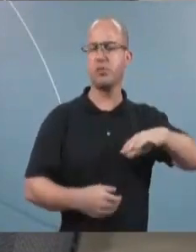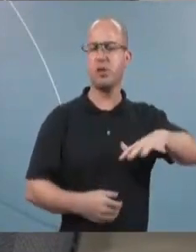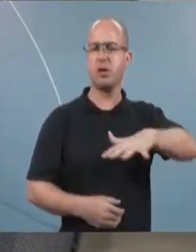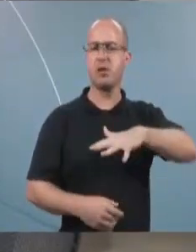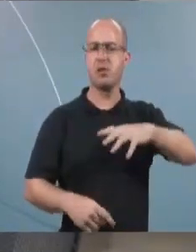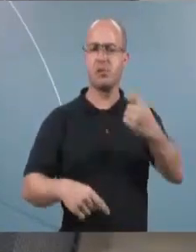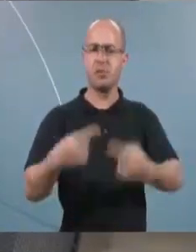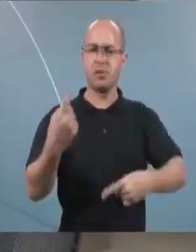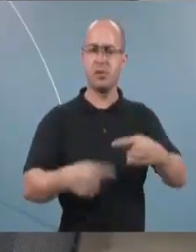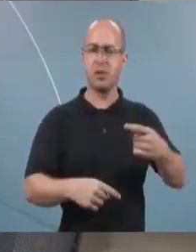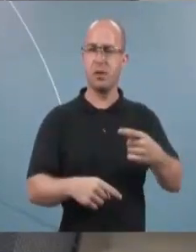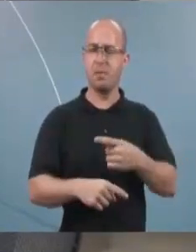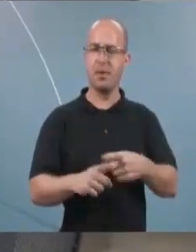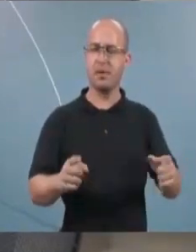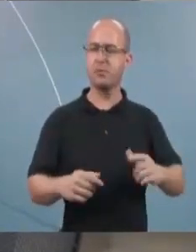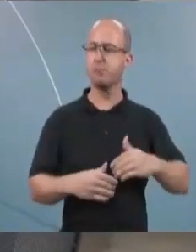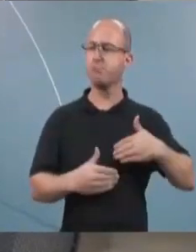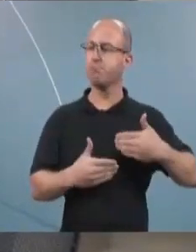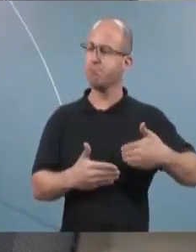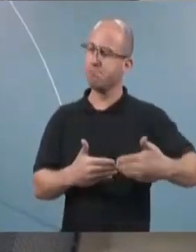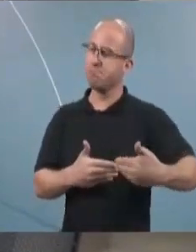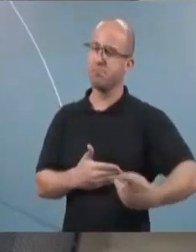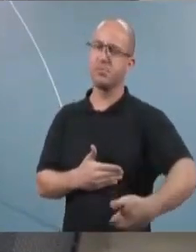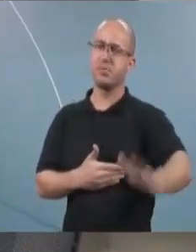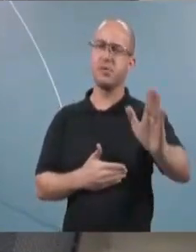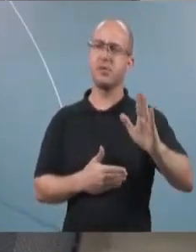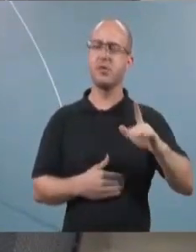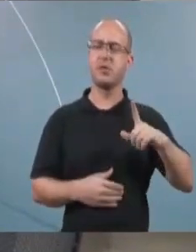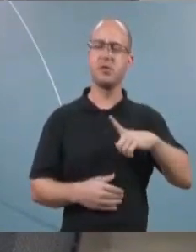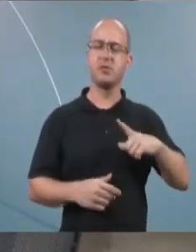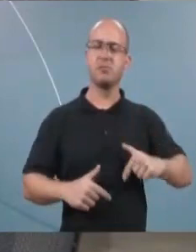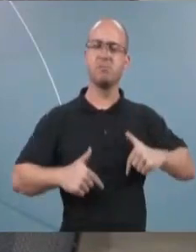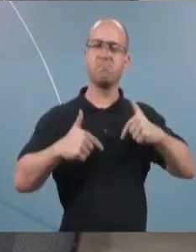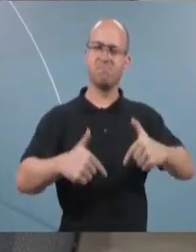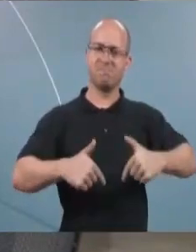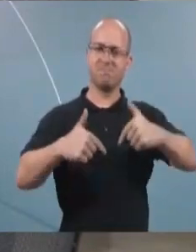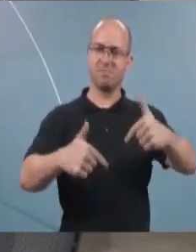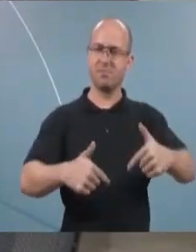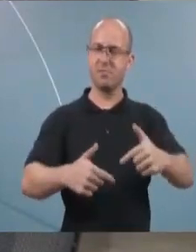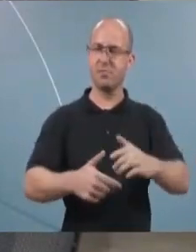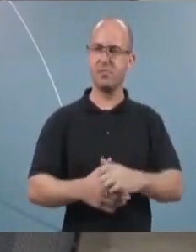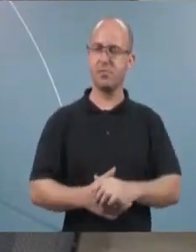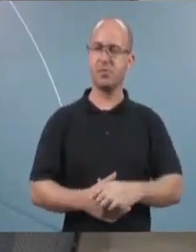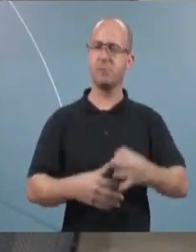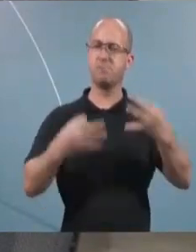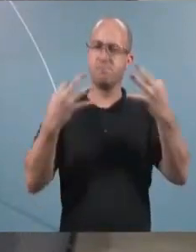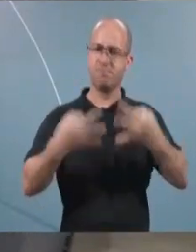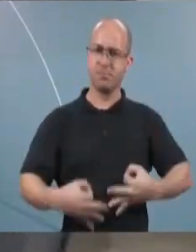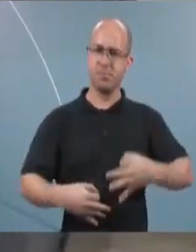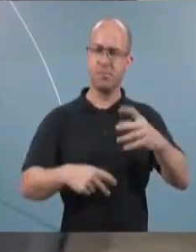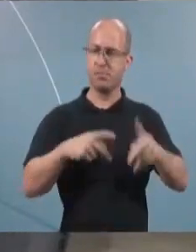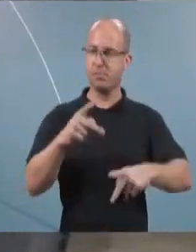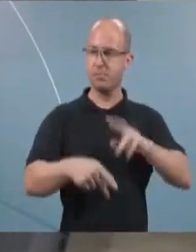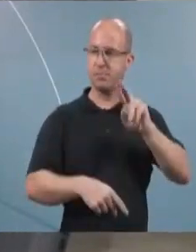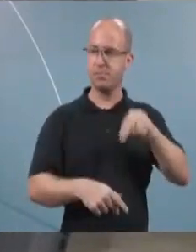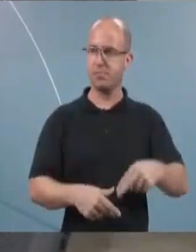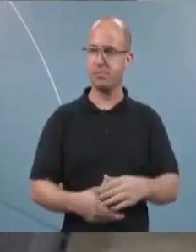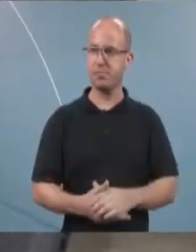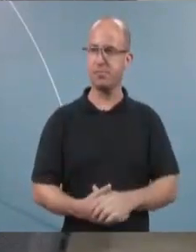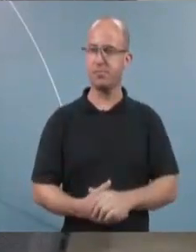sbora que a gente tem muita serenidade para fazer luta e para fazer trazer dignidade para esse povo do Rio Grande